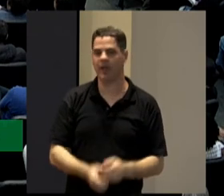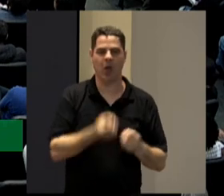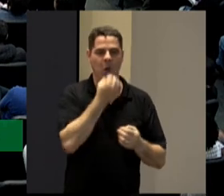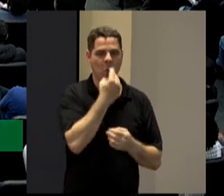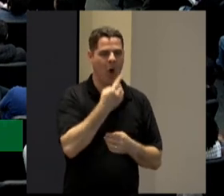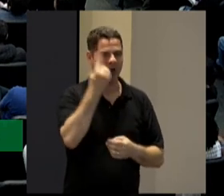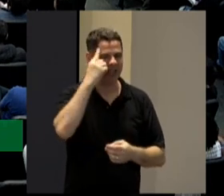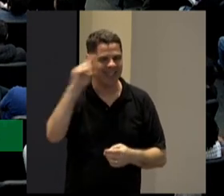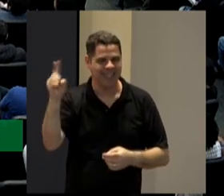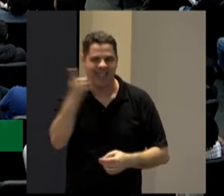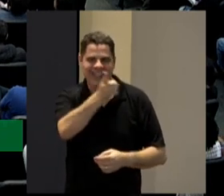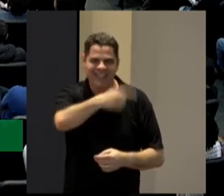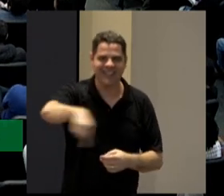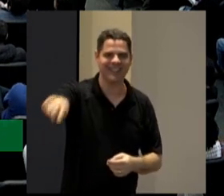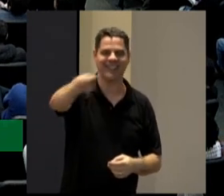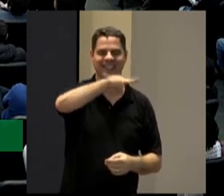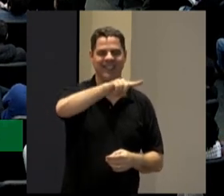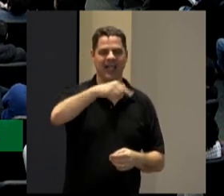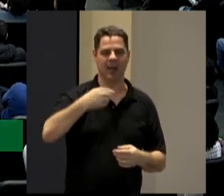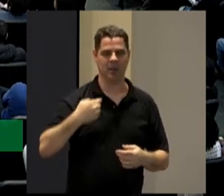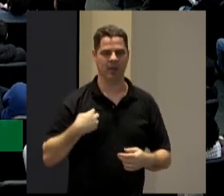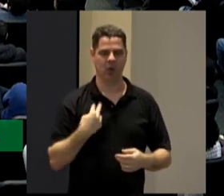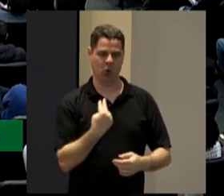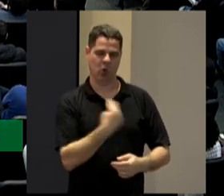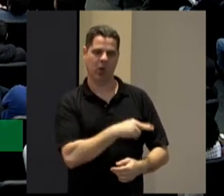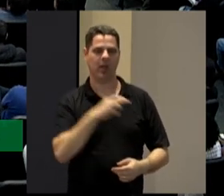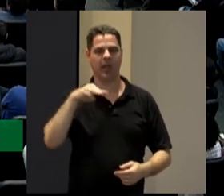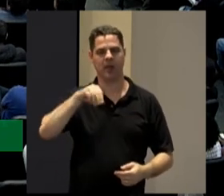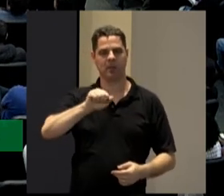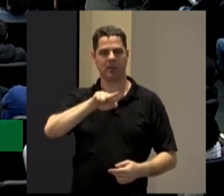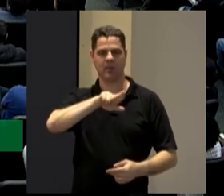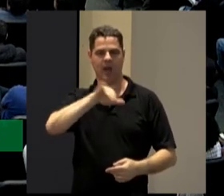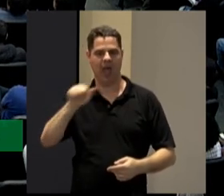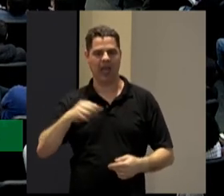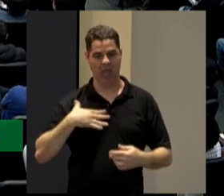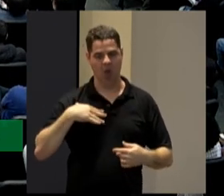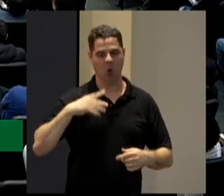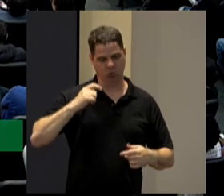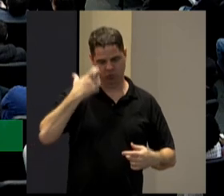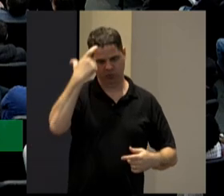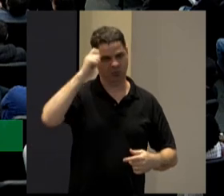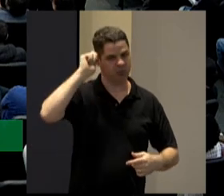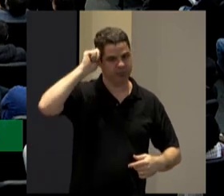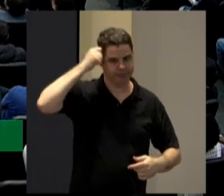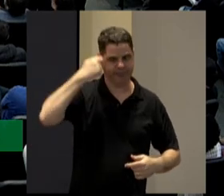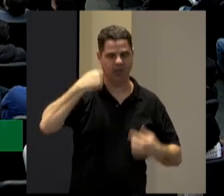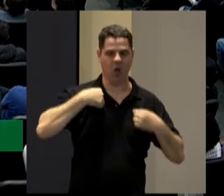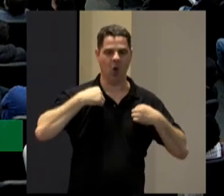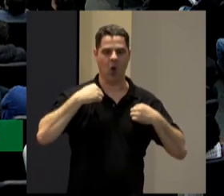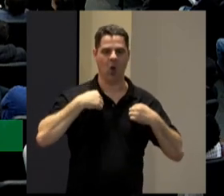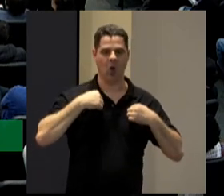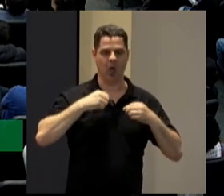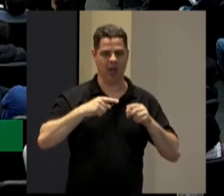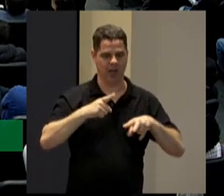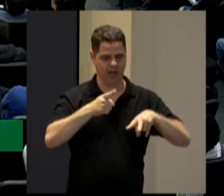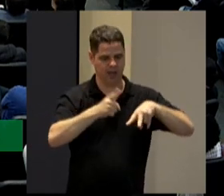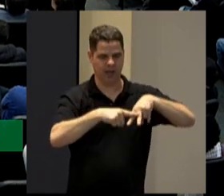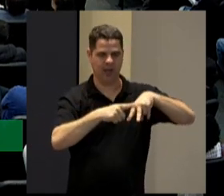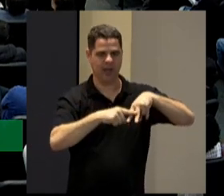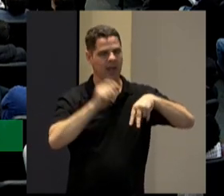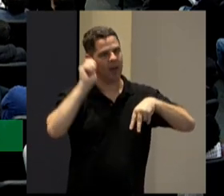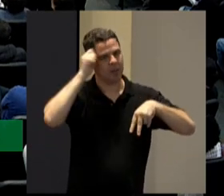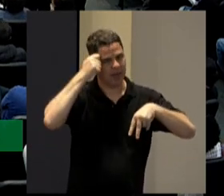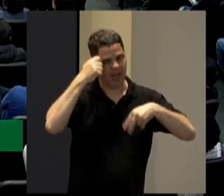Bom dia a todas as pessoas, eu me chamo Mahara, sou uma mulher negra. Estou vestindo calça preta e